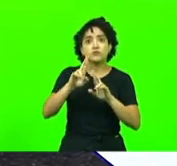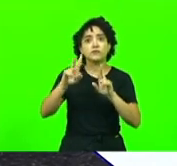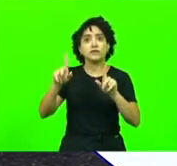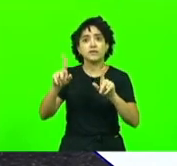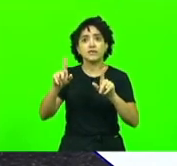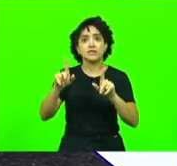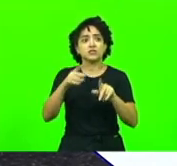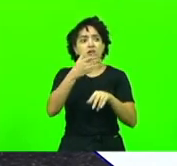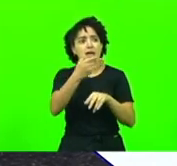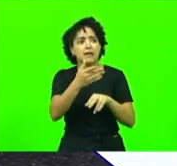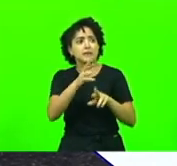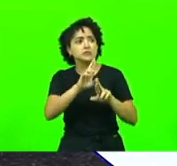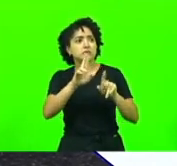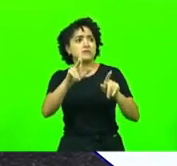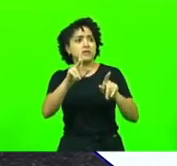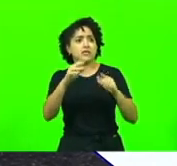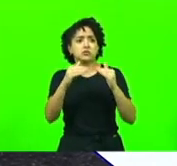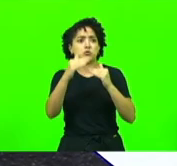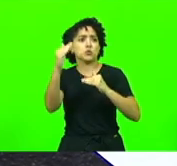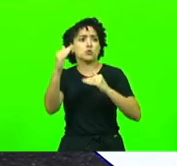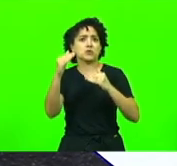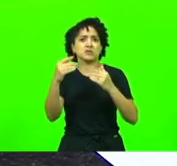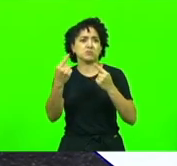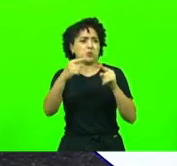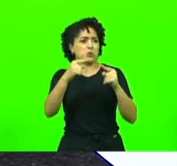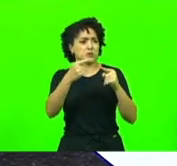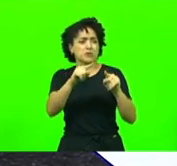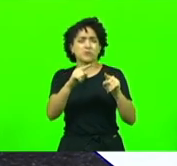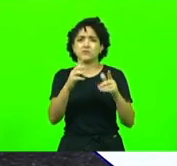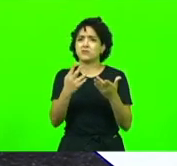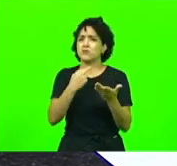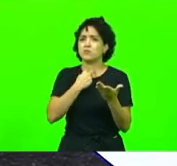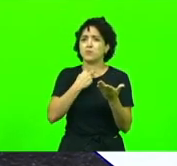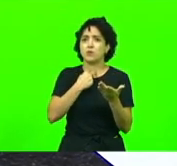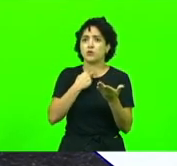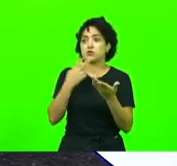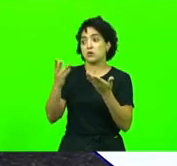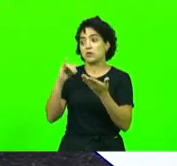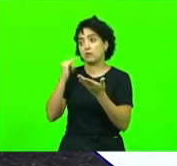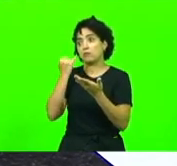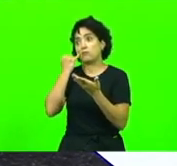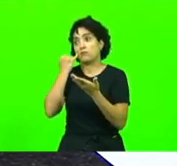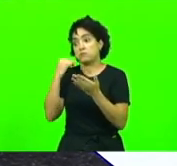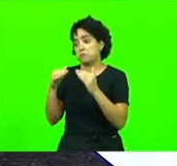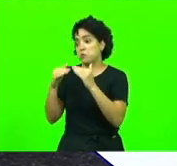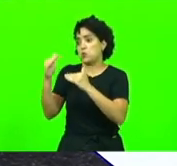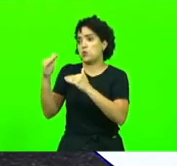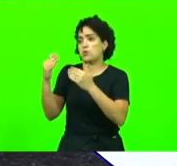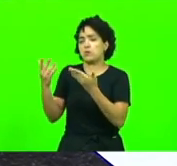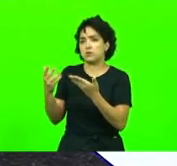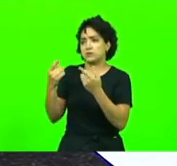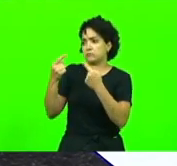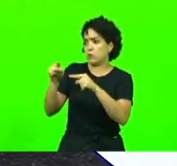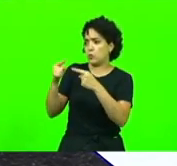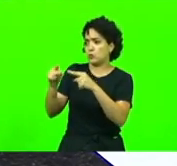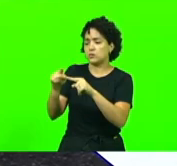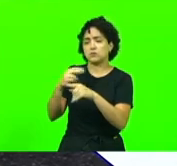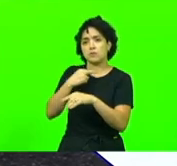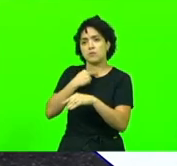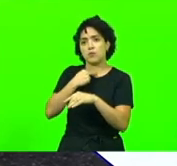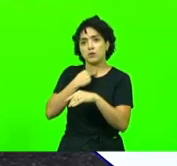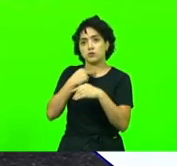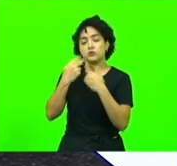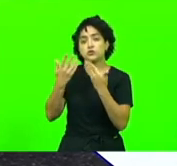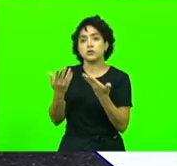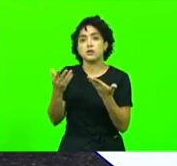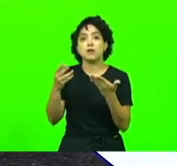algo diferente que as pessoas não concordam que ela precisa ser atacada. Não é porque o Gessé falou algo que as pessoas não concordam que ele precisa ser atacado. O que falta